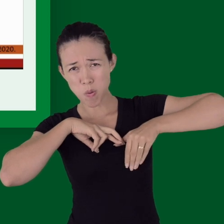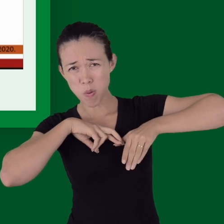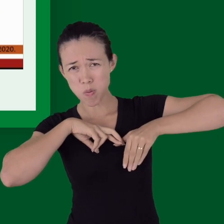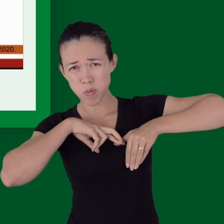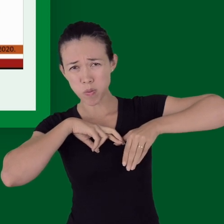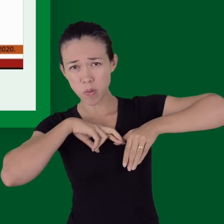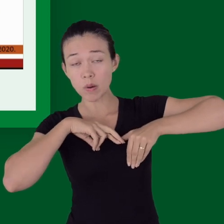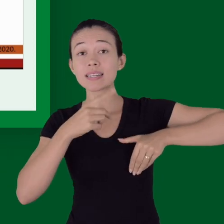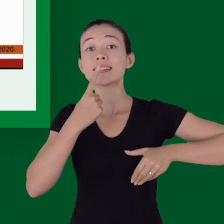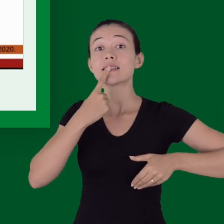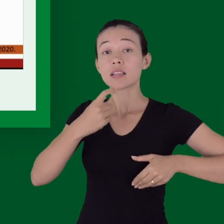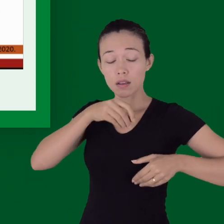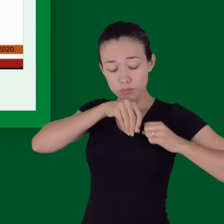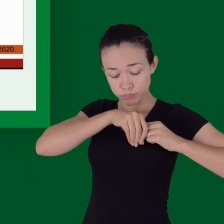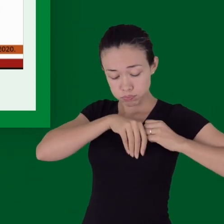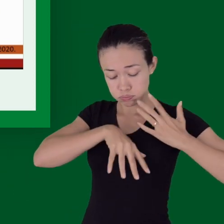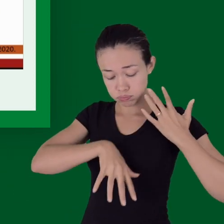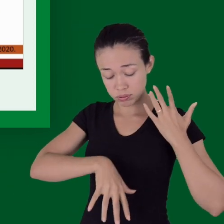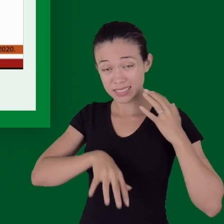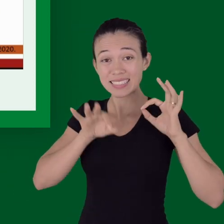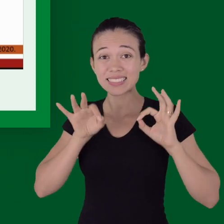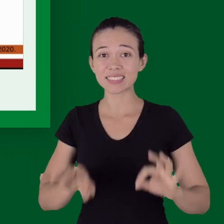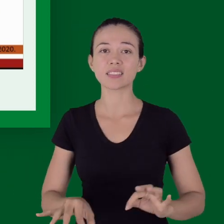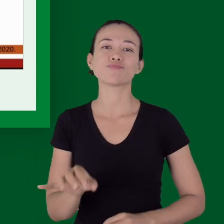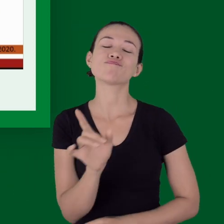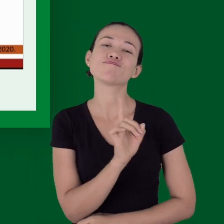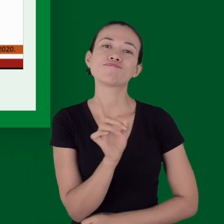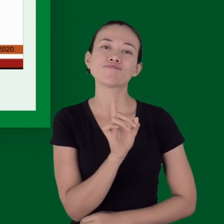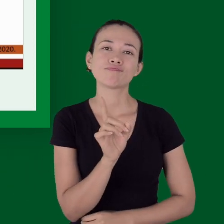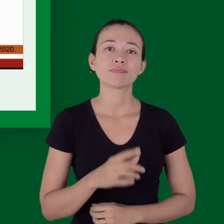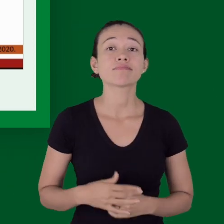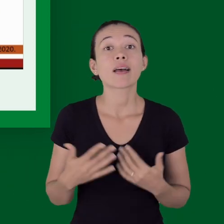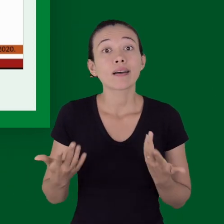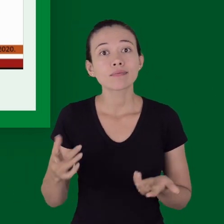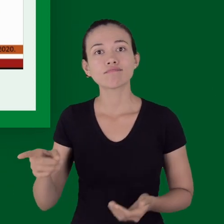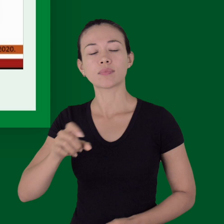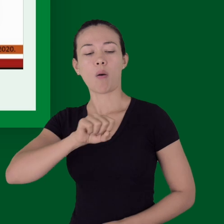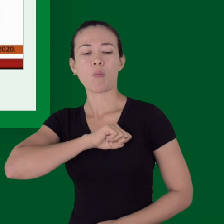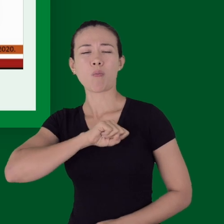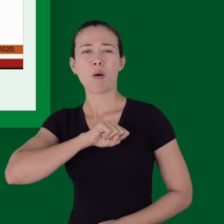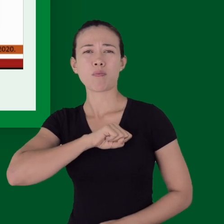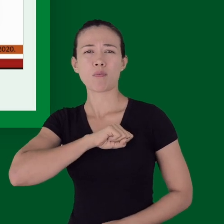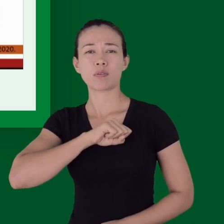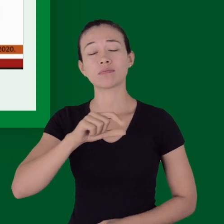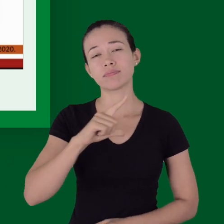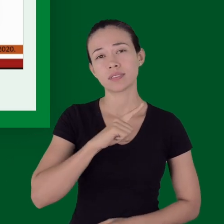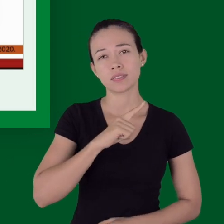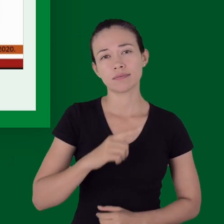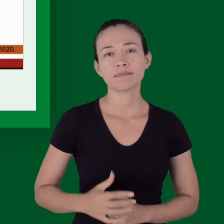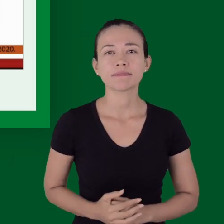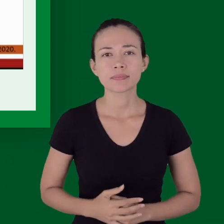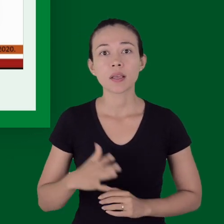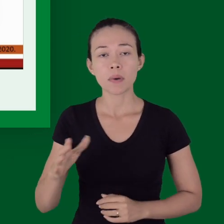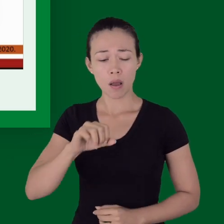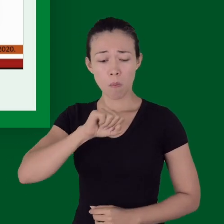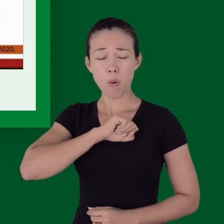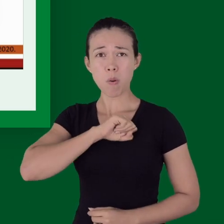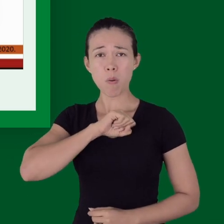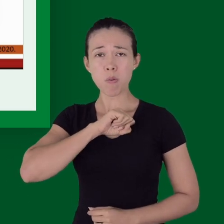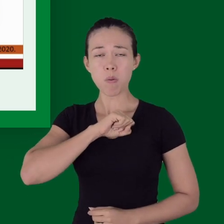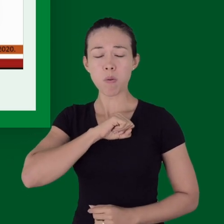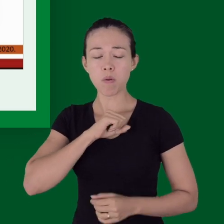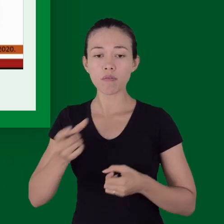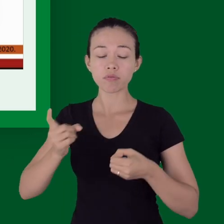débito cardíaco efetivo, então não vai ter contratividade, ele vai fibrilar. E a única maneira efetiva da gente reverter